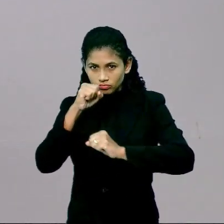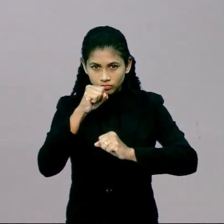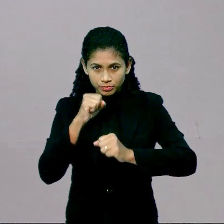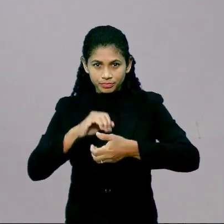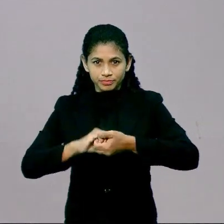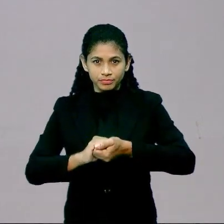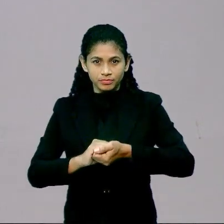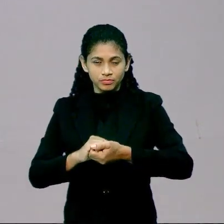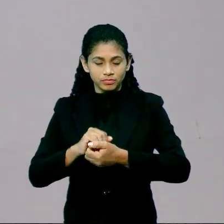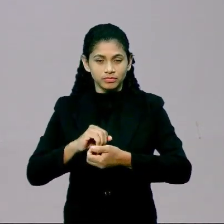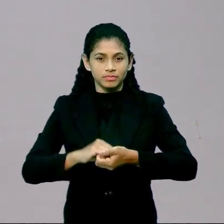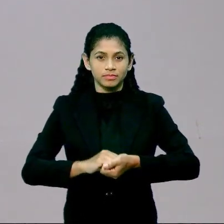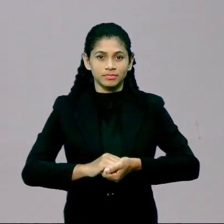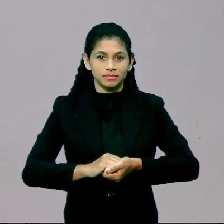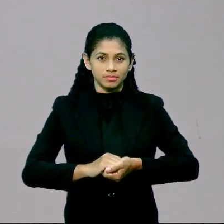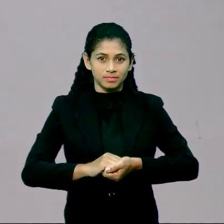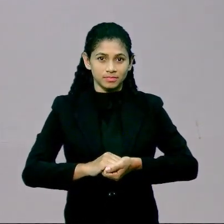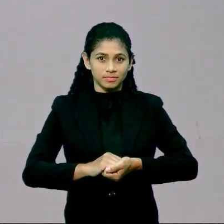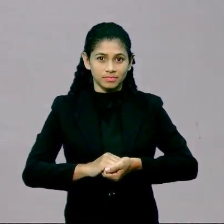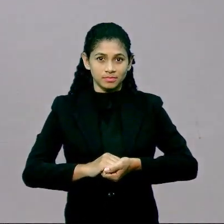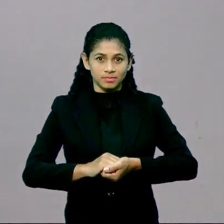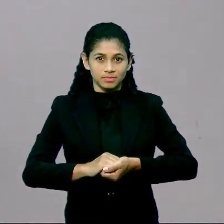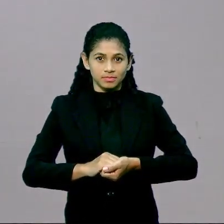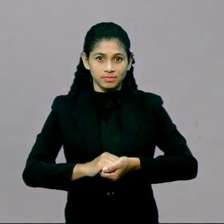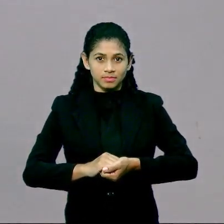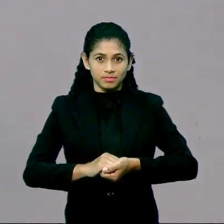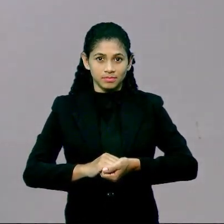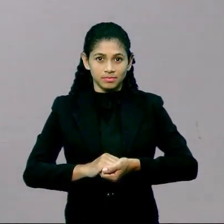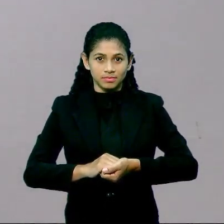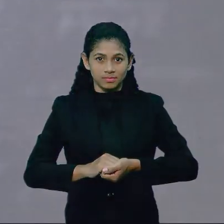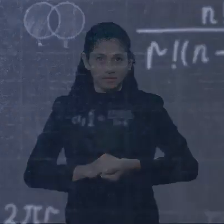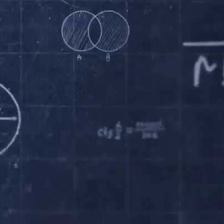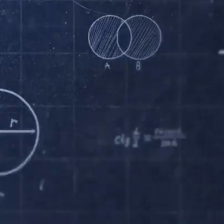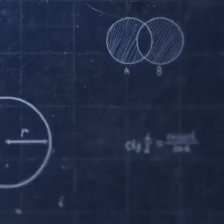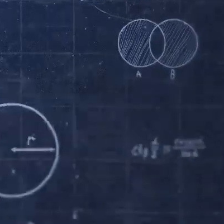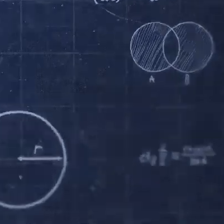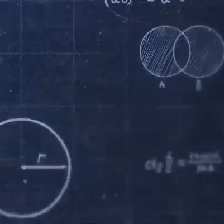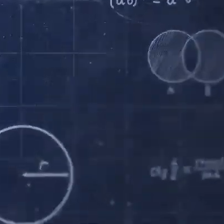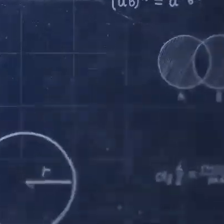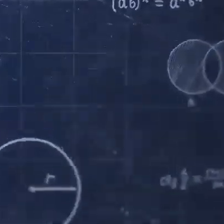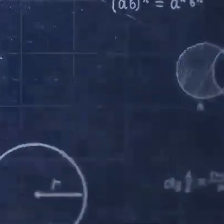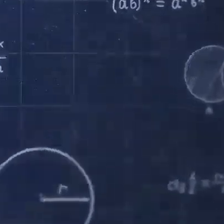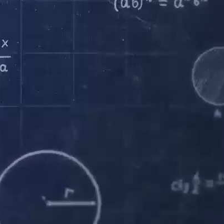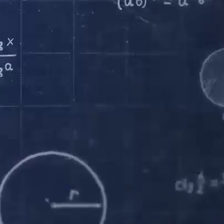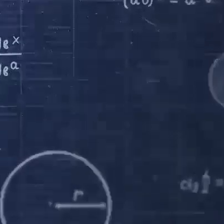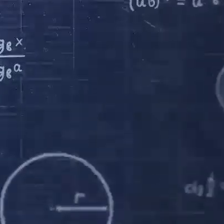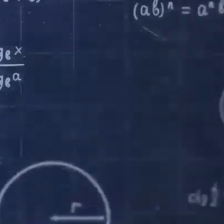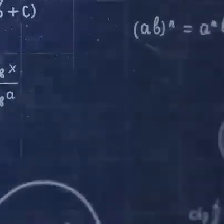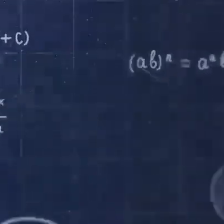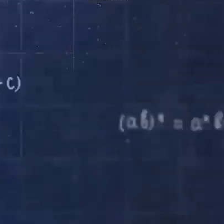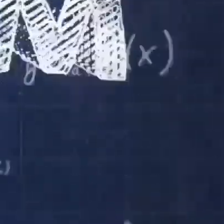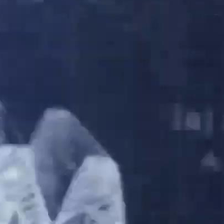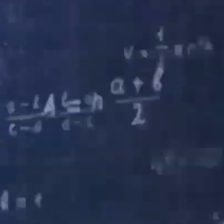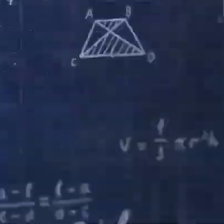próxima e let's go! Os!